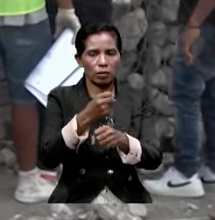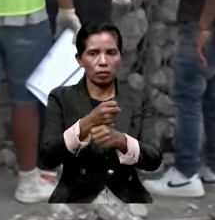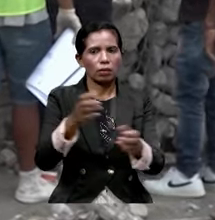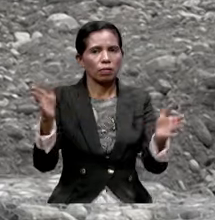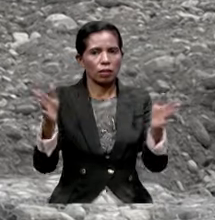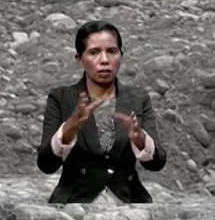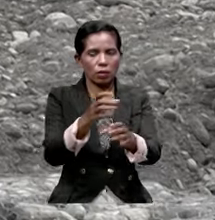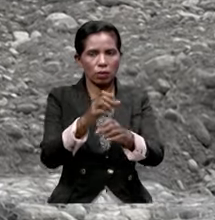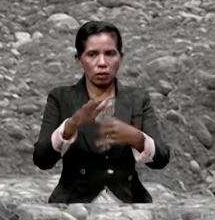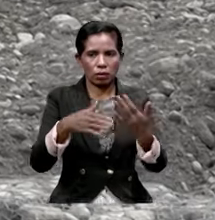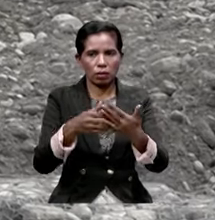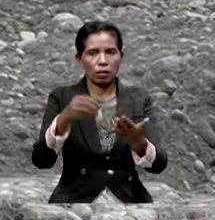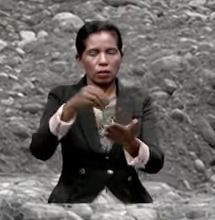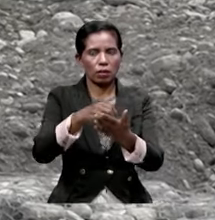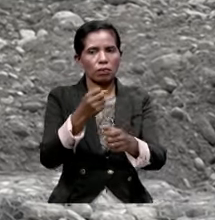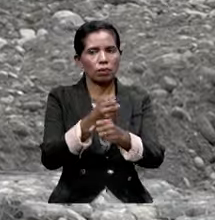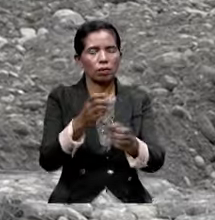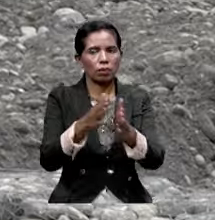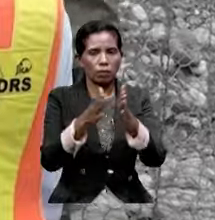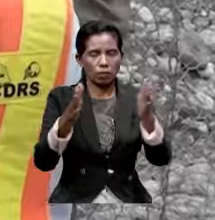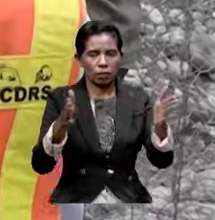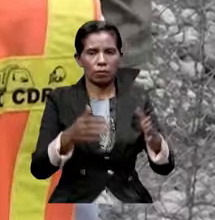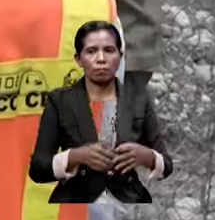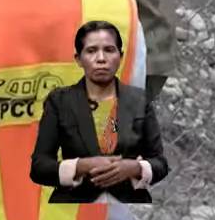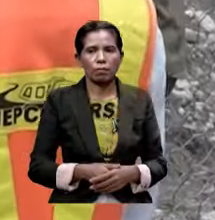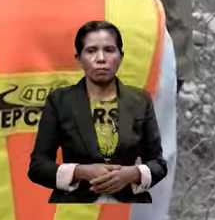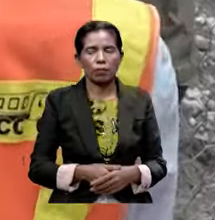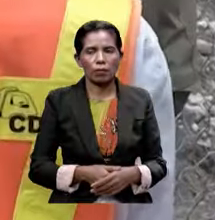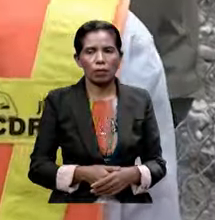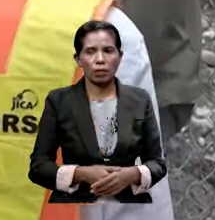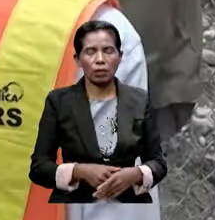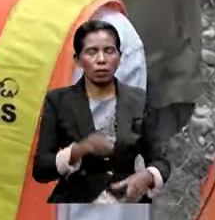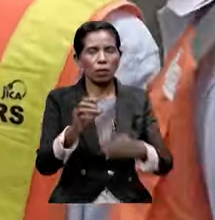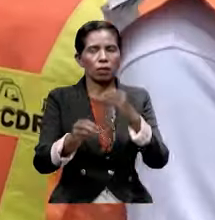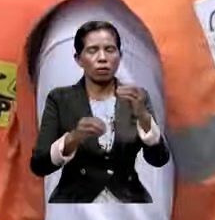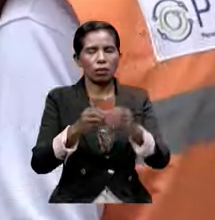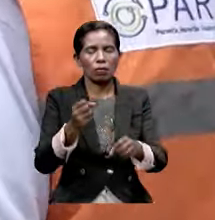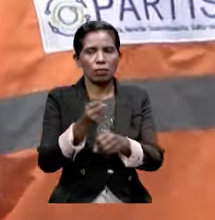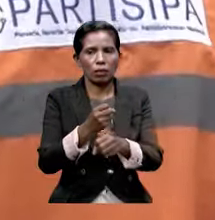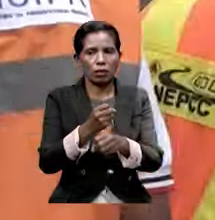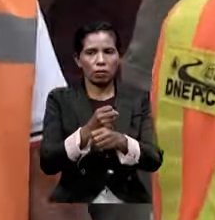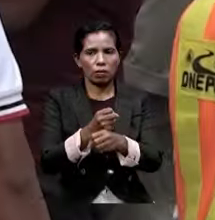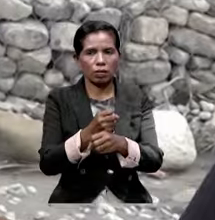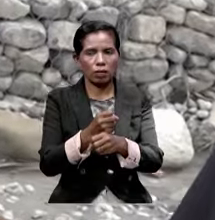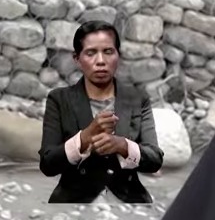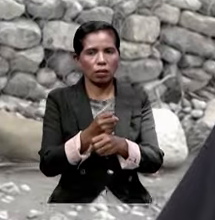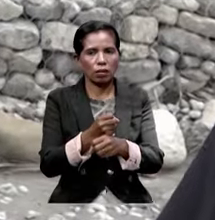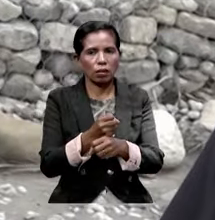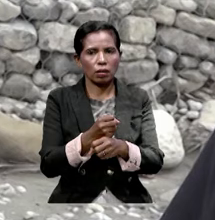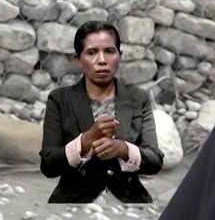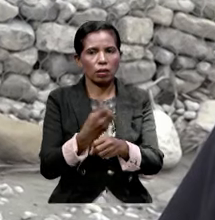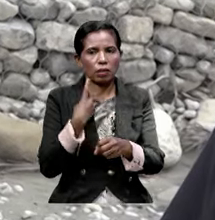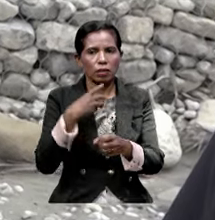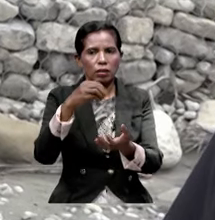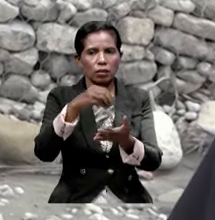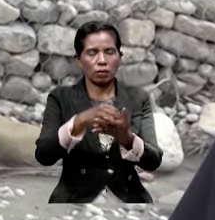a sair outro, depois está o fato que, bom, tu é de estándar. O que é que é estándar, o fato que tu é de bronzo, né? E está o tu é